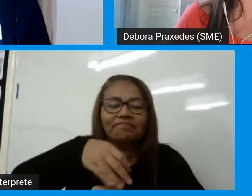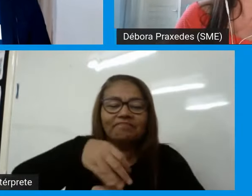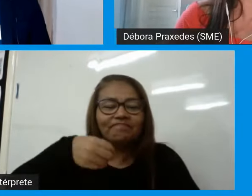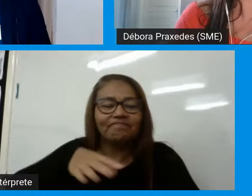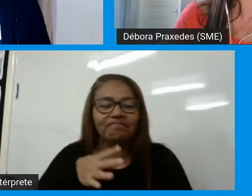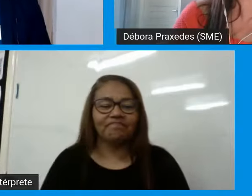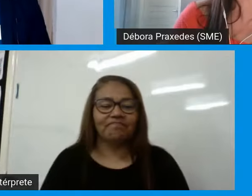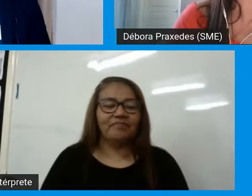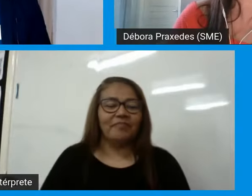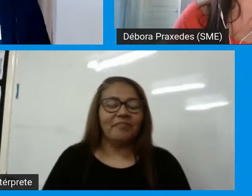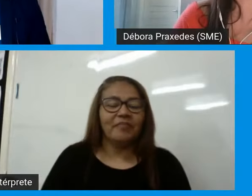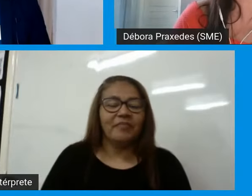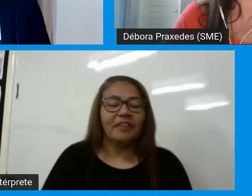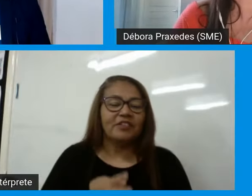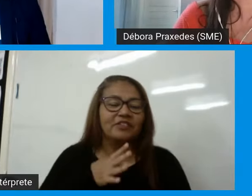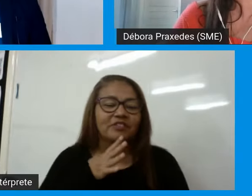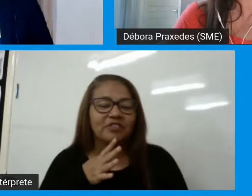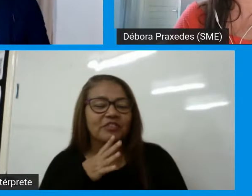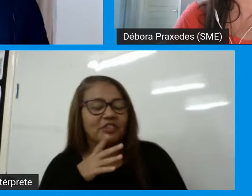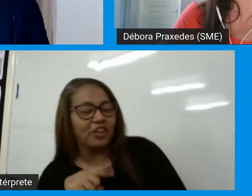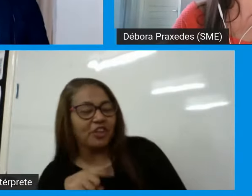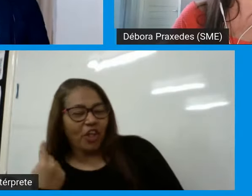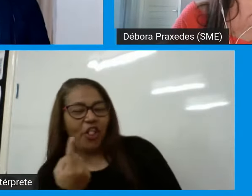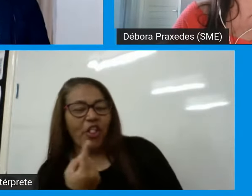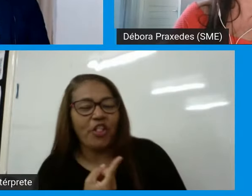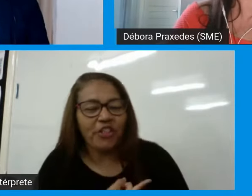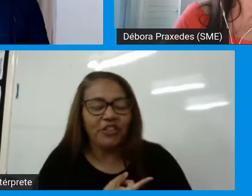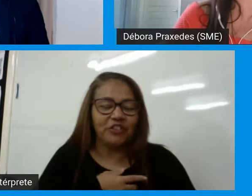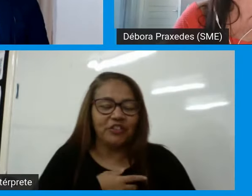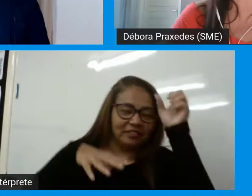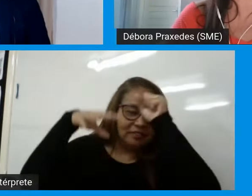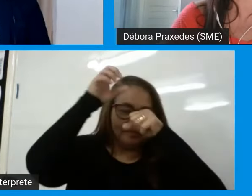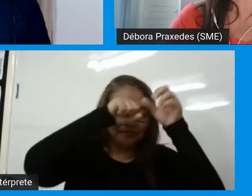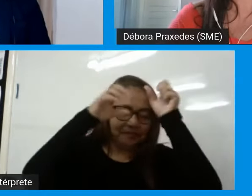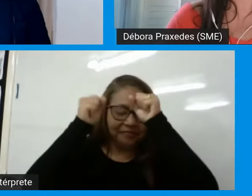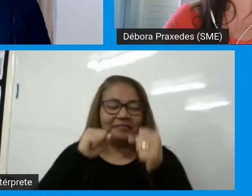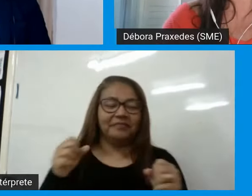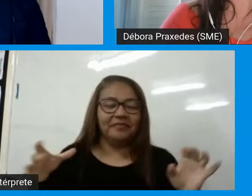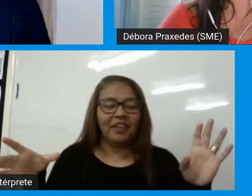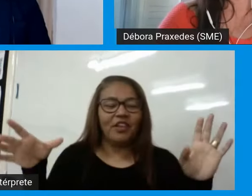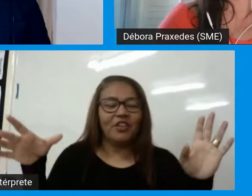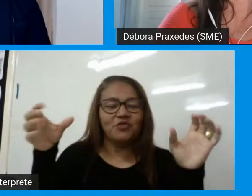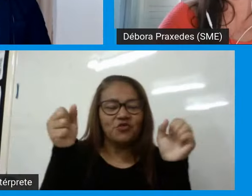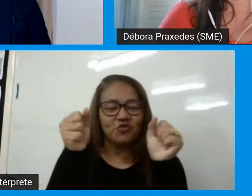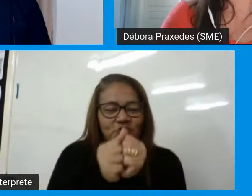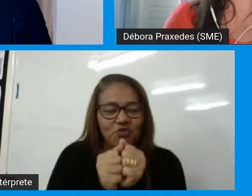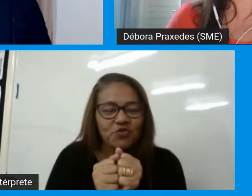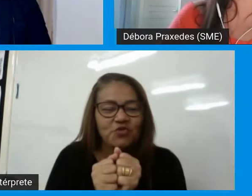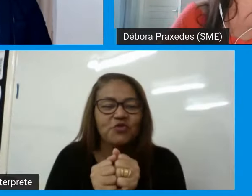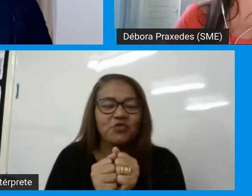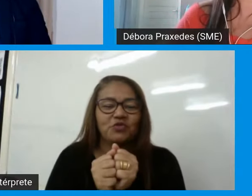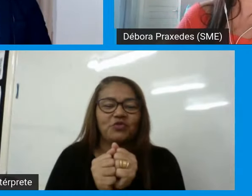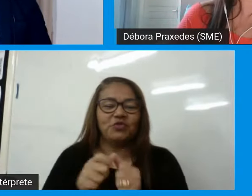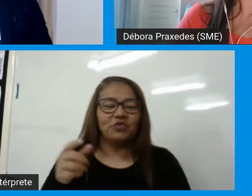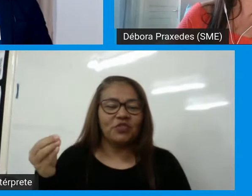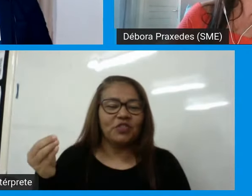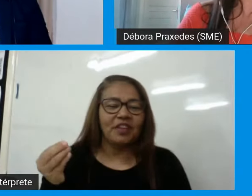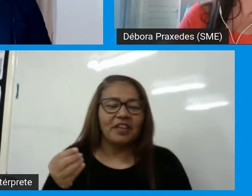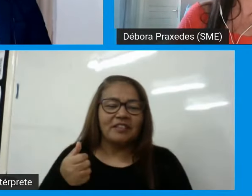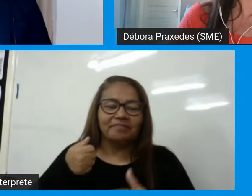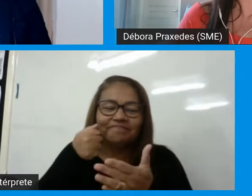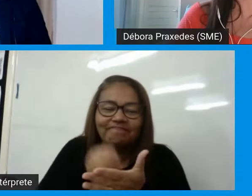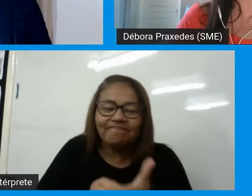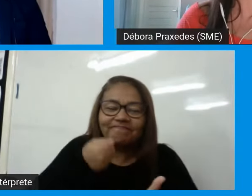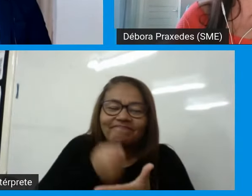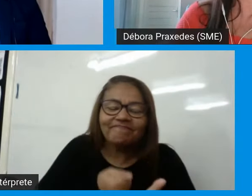com a gente e ali a gente aprendendo juntos, né? Tentando superar esses desafios que foi o ano de 2020, né?